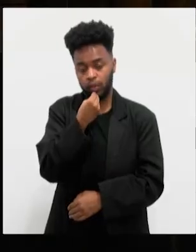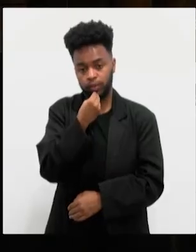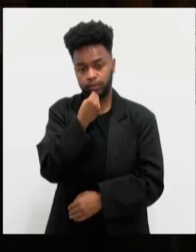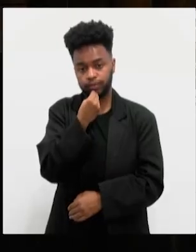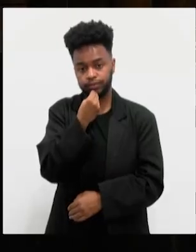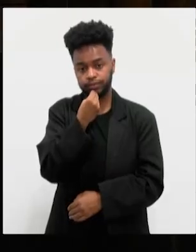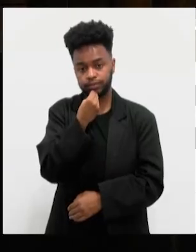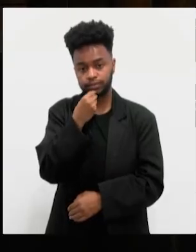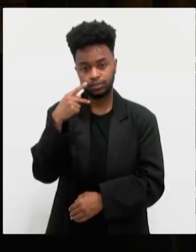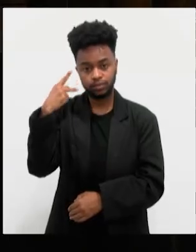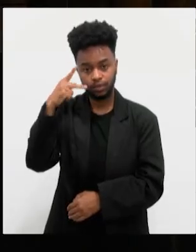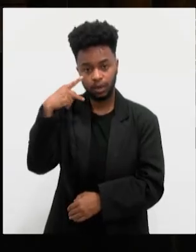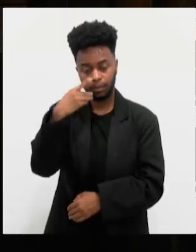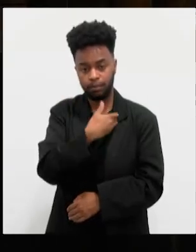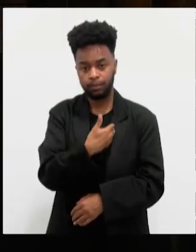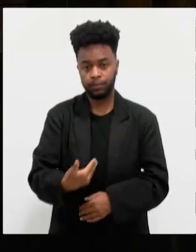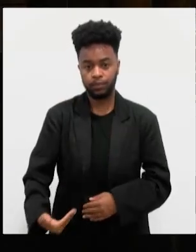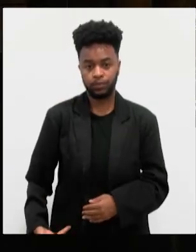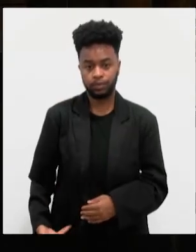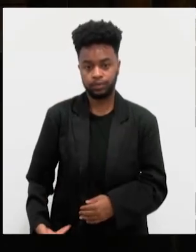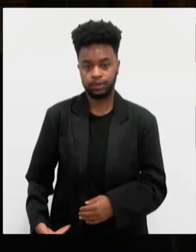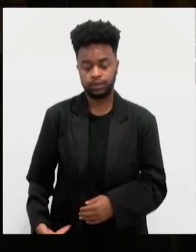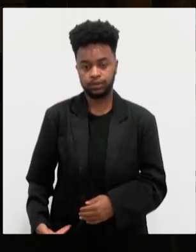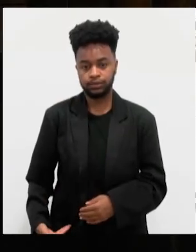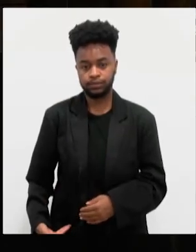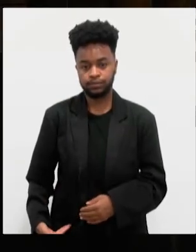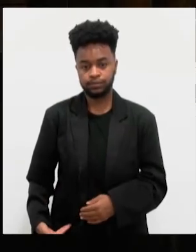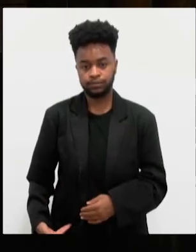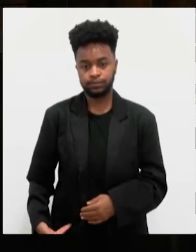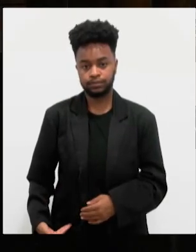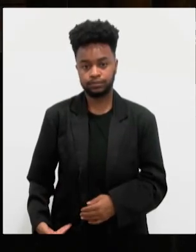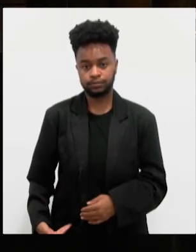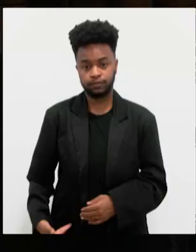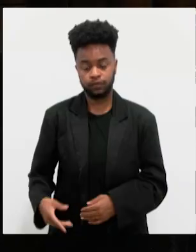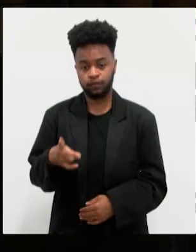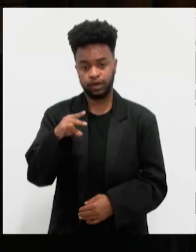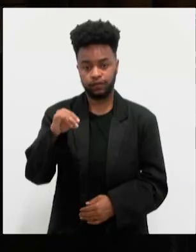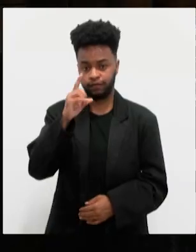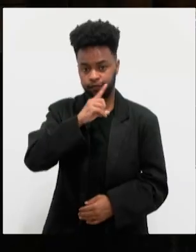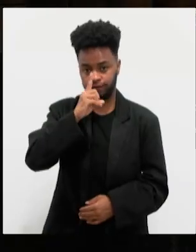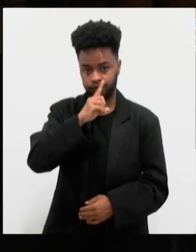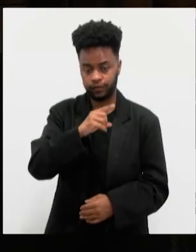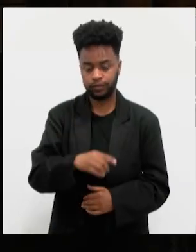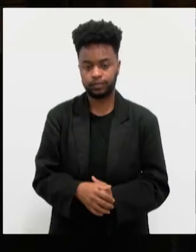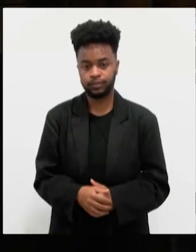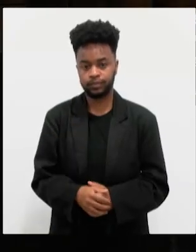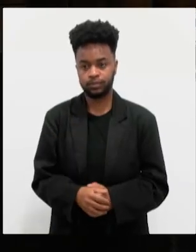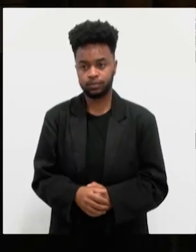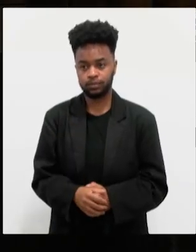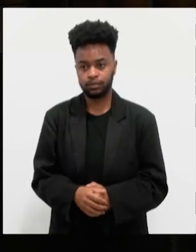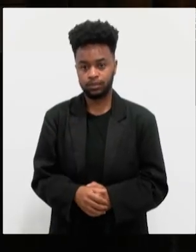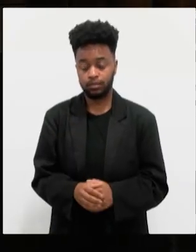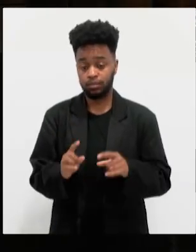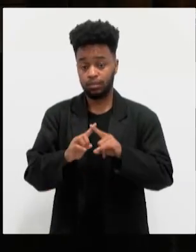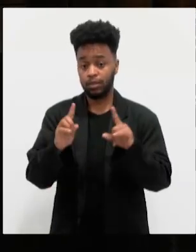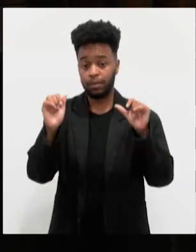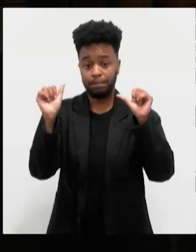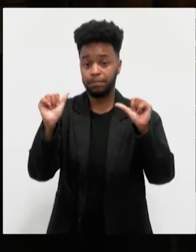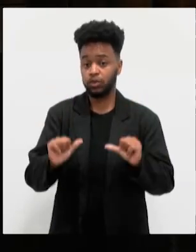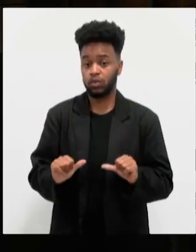evidentemente as políticas públicas tendem a fracassar. E o pior